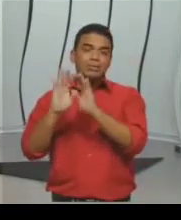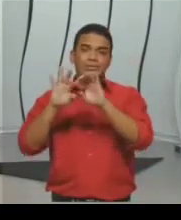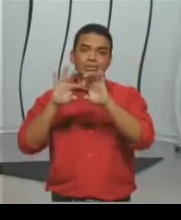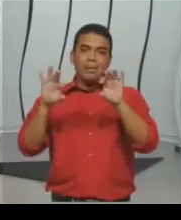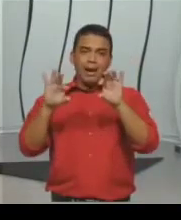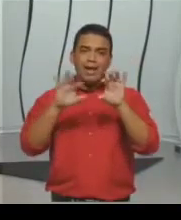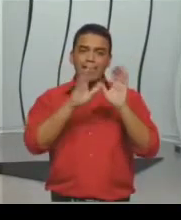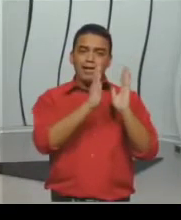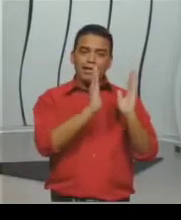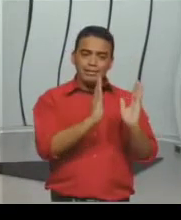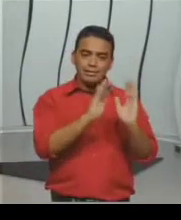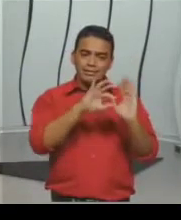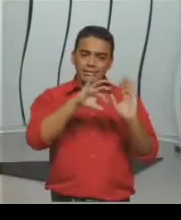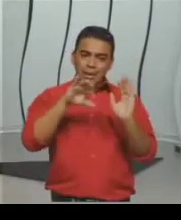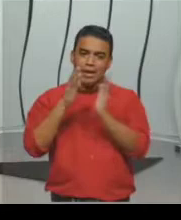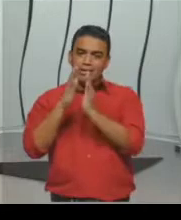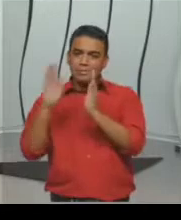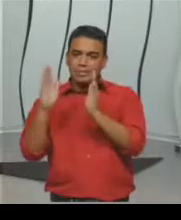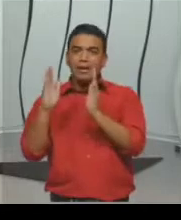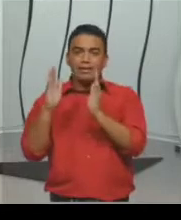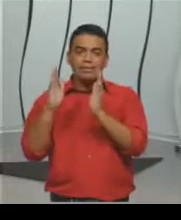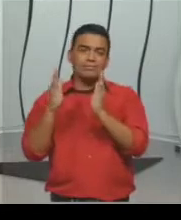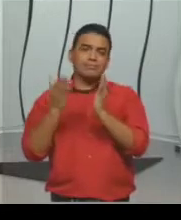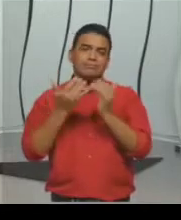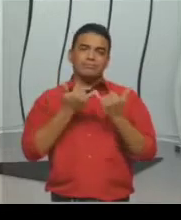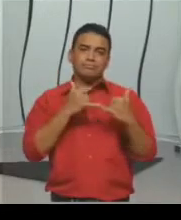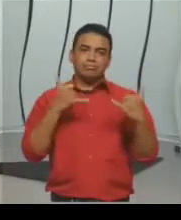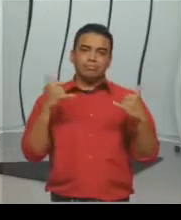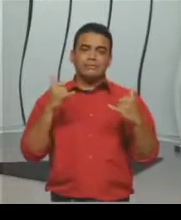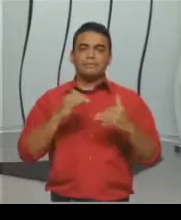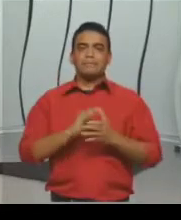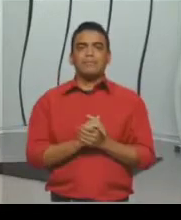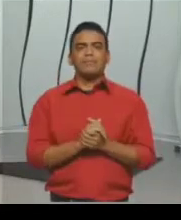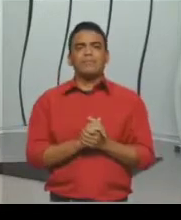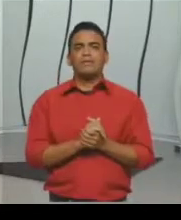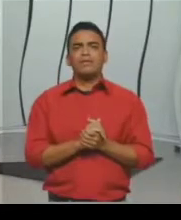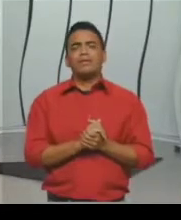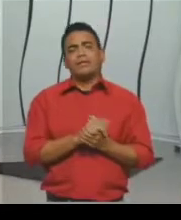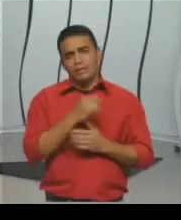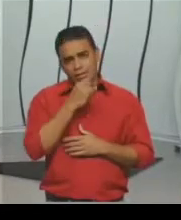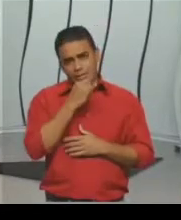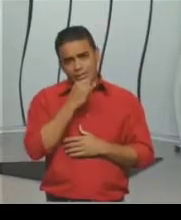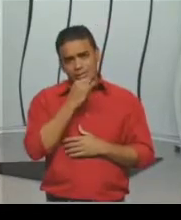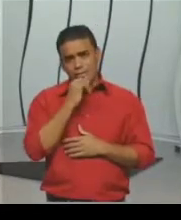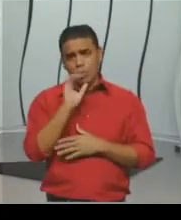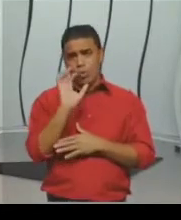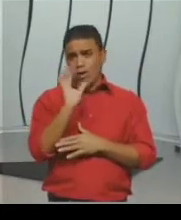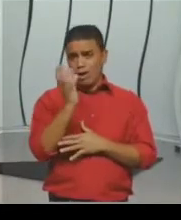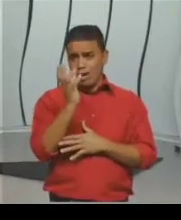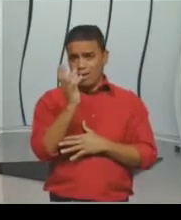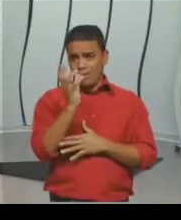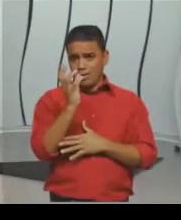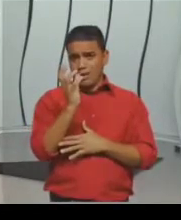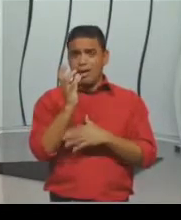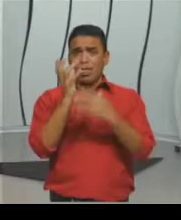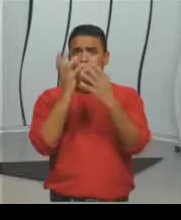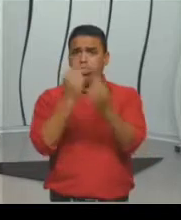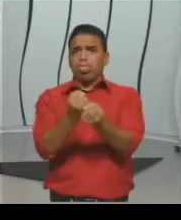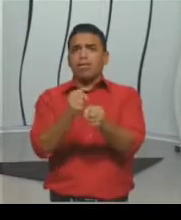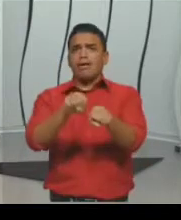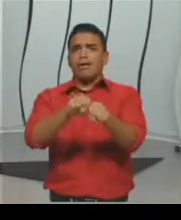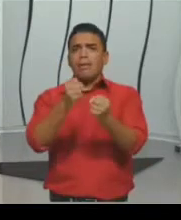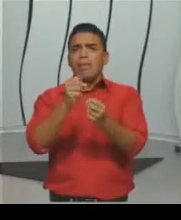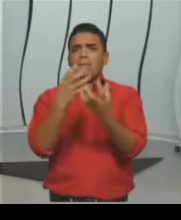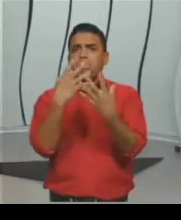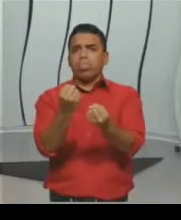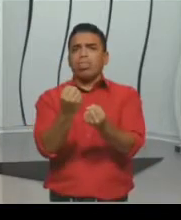aqui, os elétrons, da forma que eu estou mostrando. O que acontece se uma dessas lâmpadas queimarem agora, quando nós estamos